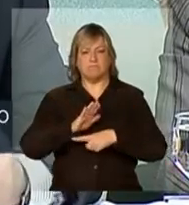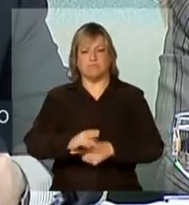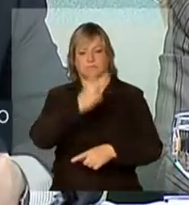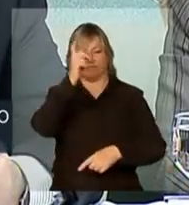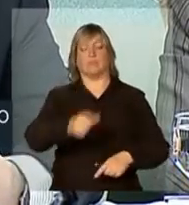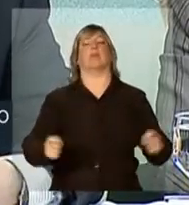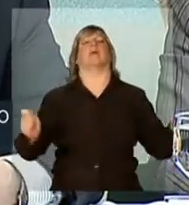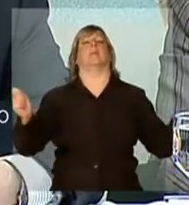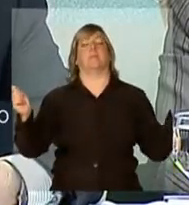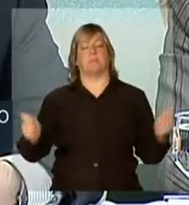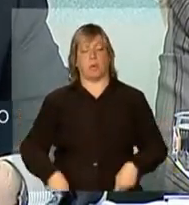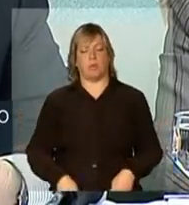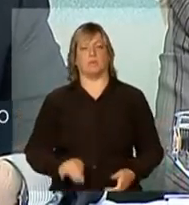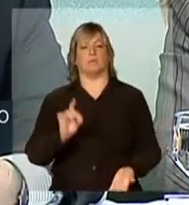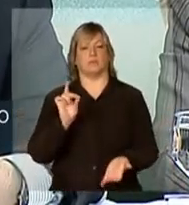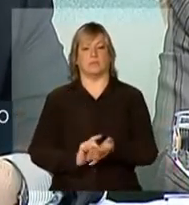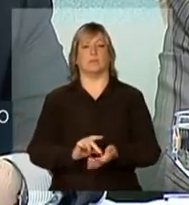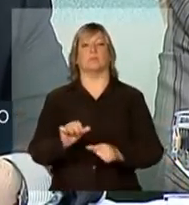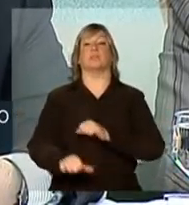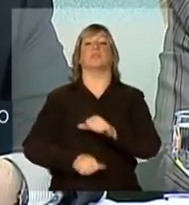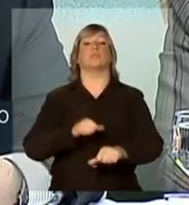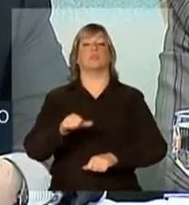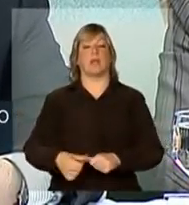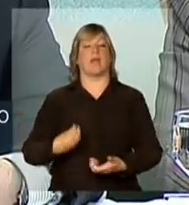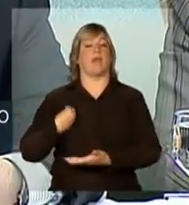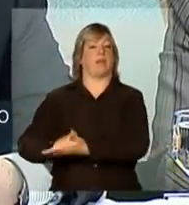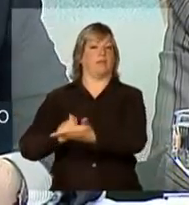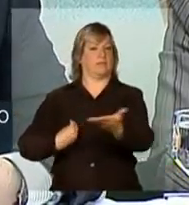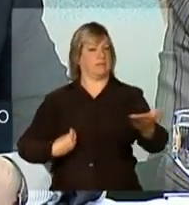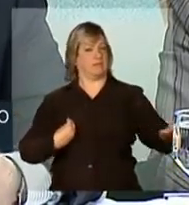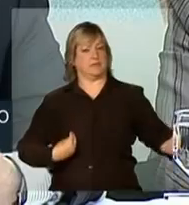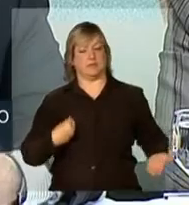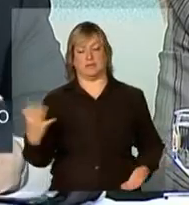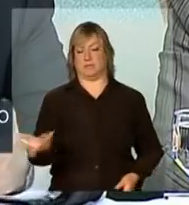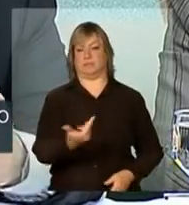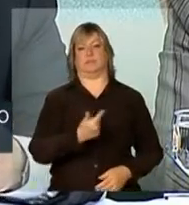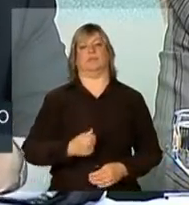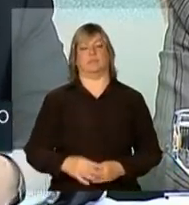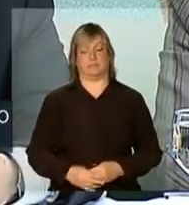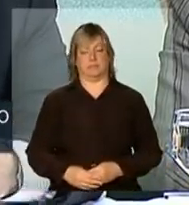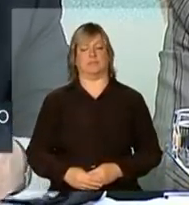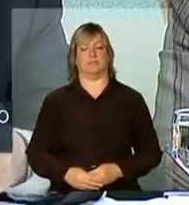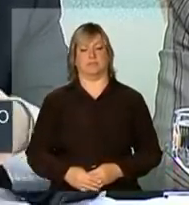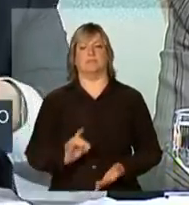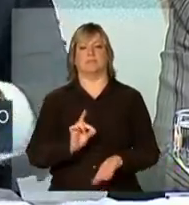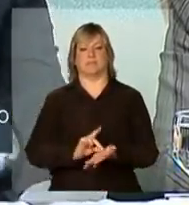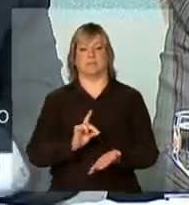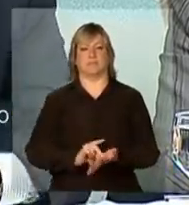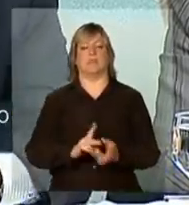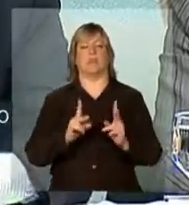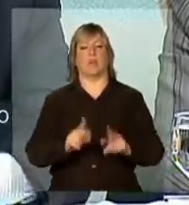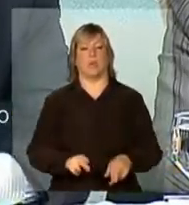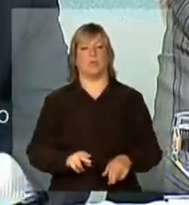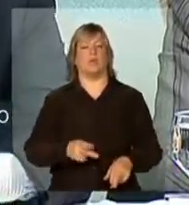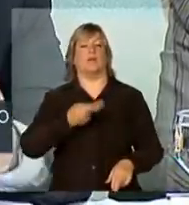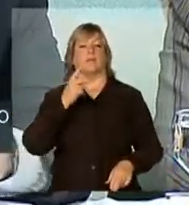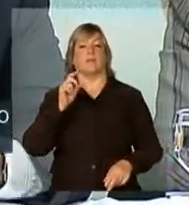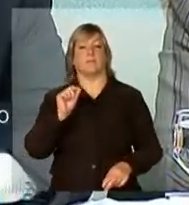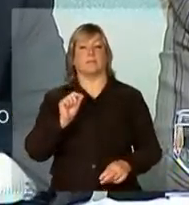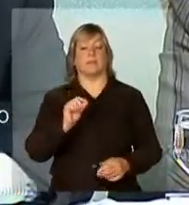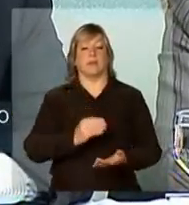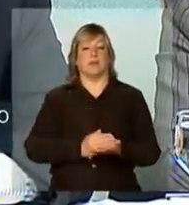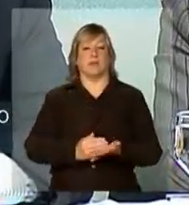pode realmente mudar a realidade de um jeito espetacular, ministro. E realmente, como dizia ao princípio,